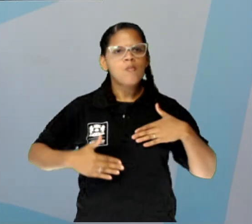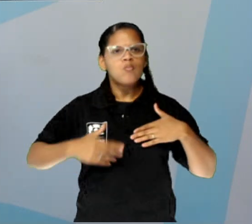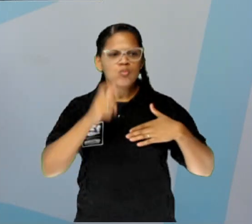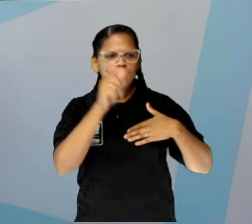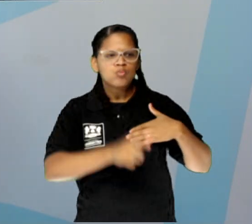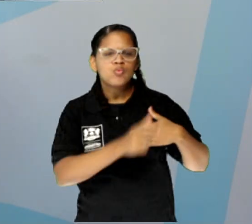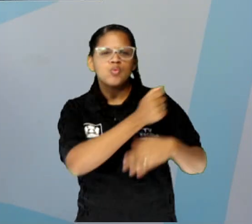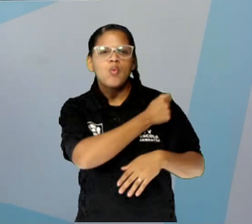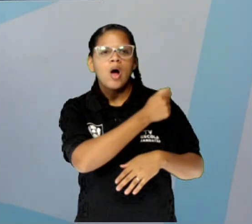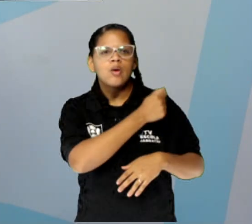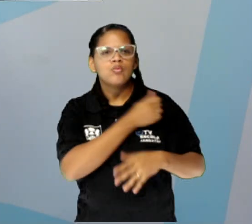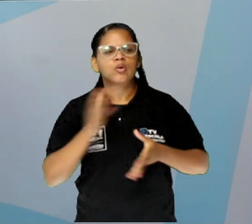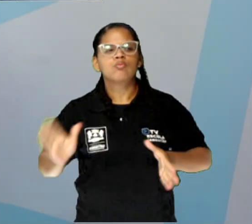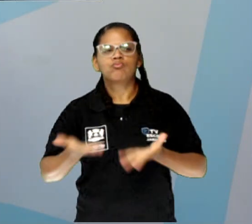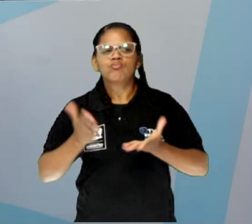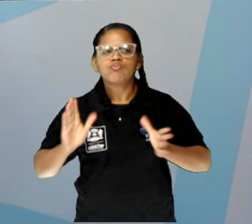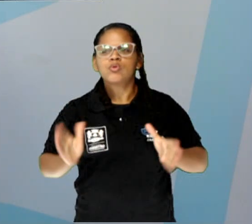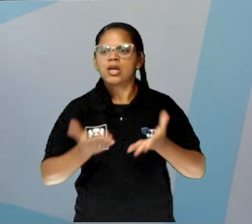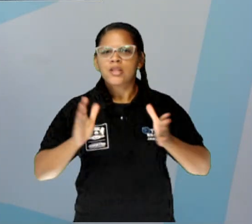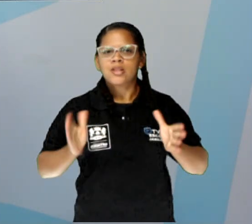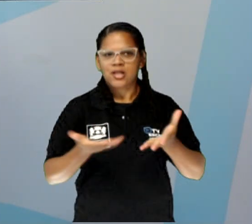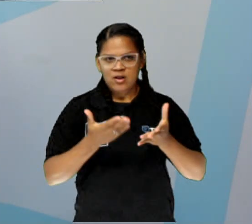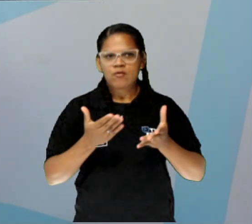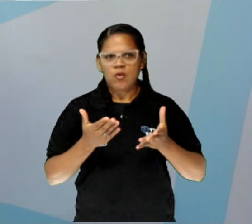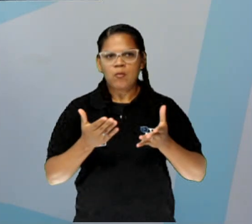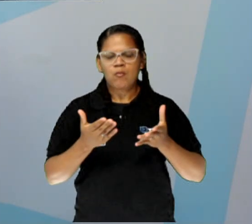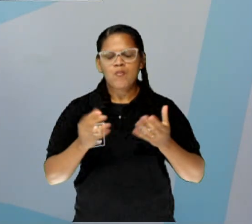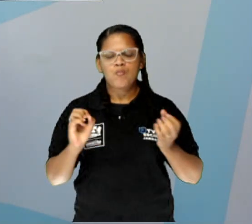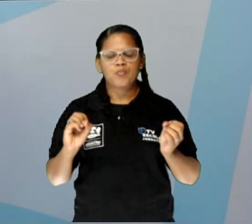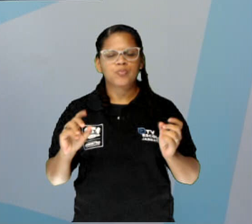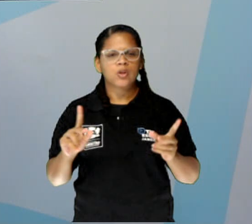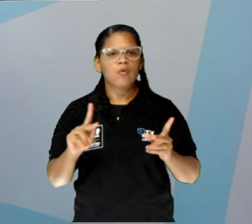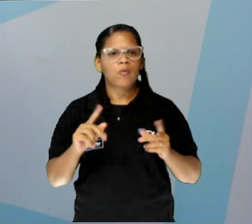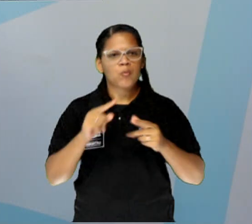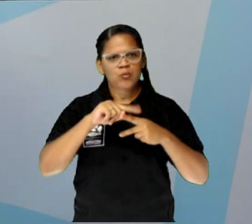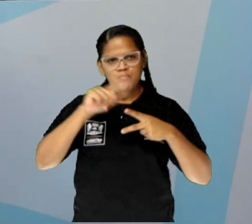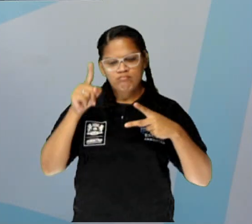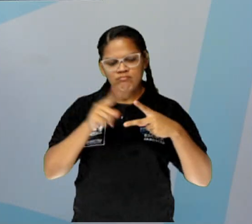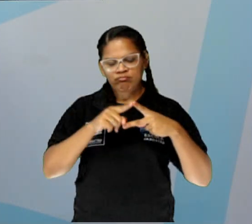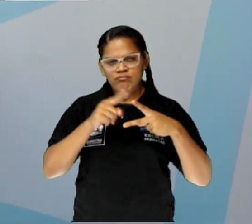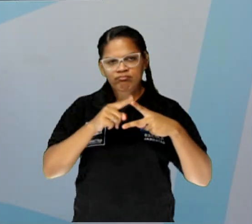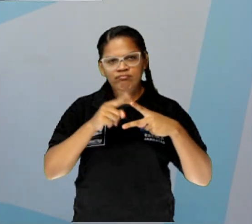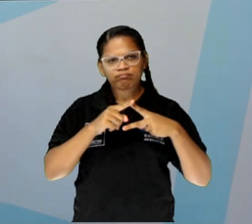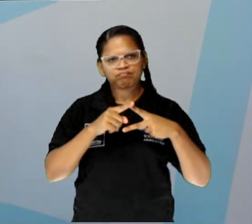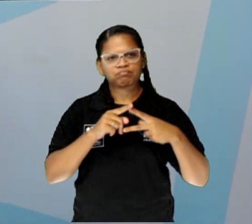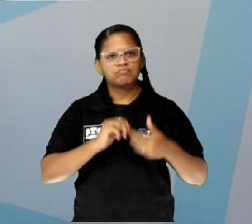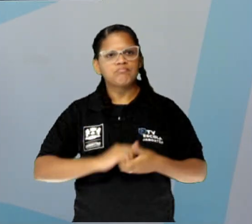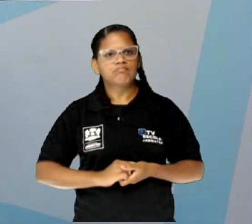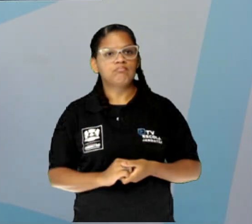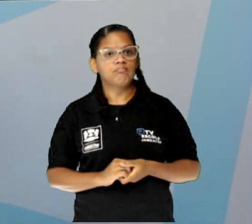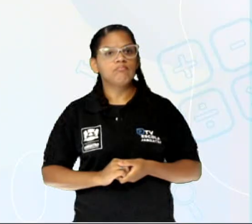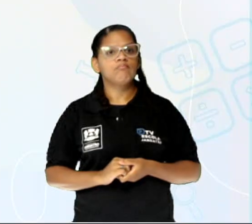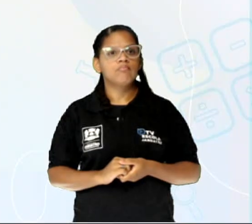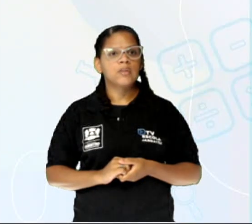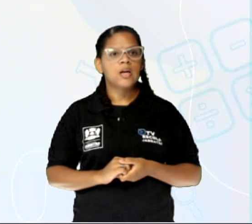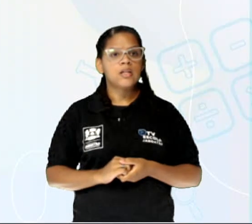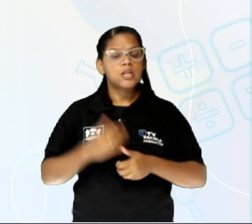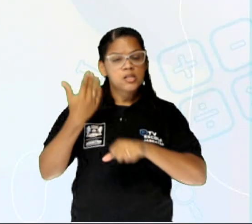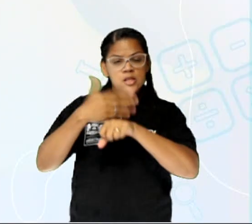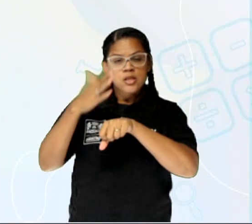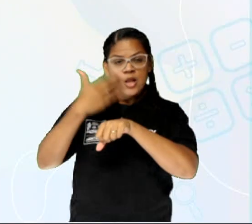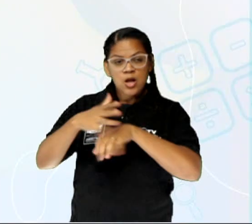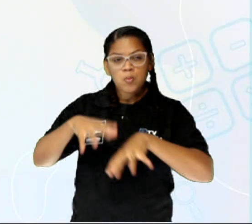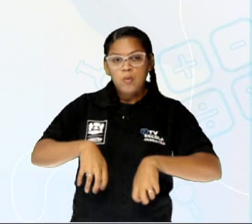para ninguém sair machucado nesse sentido. Então vamos para a primeira desses elementos, Que seria esse treino de CrossFit que a gente tem, né?